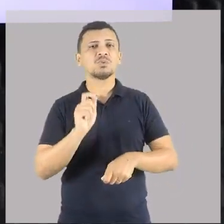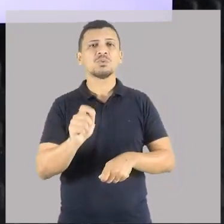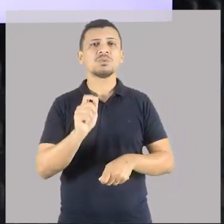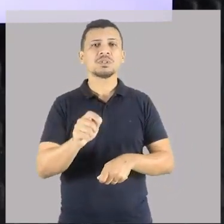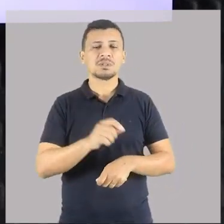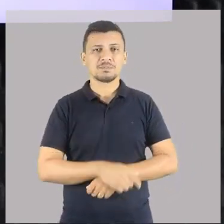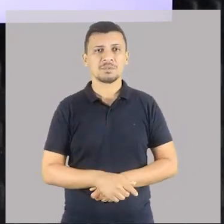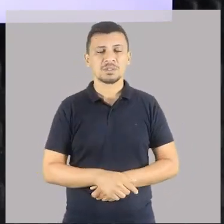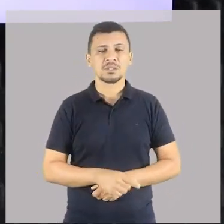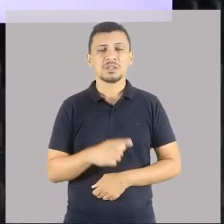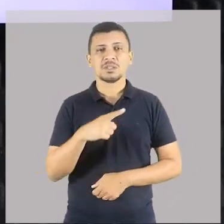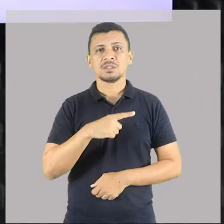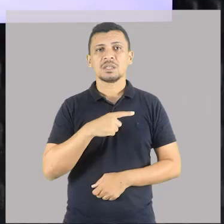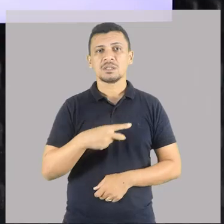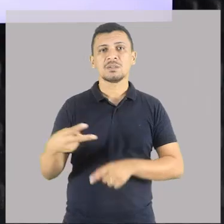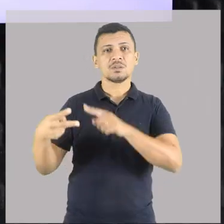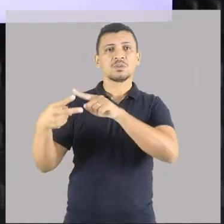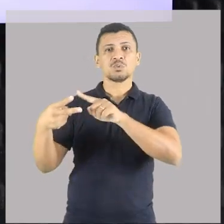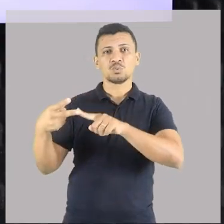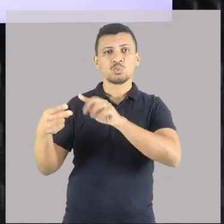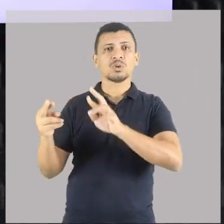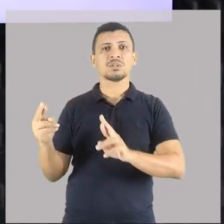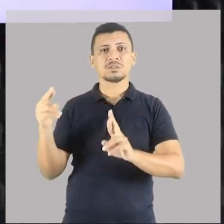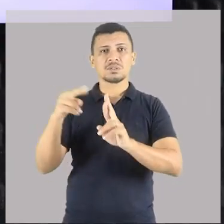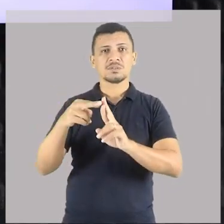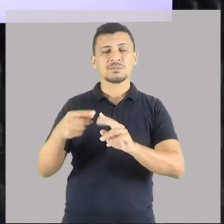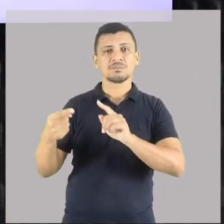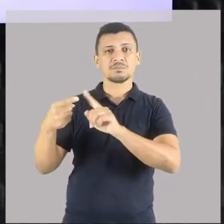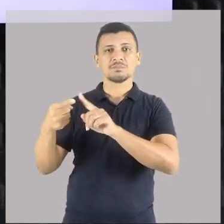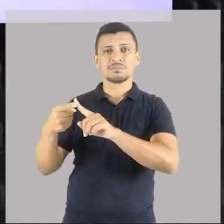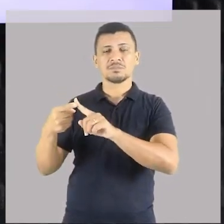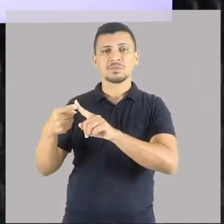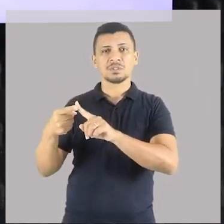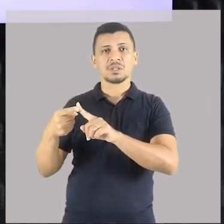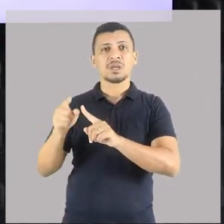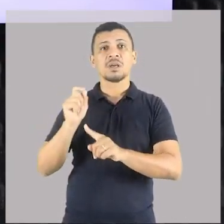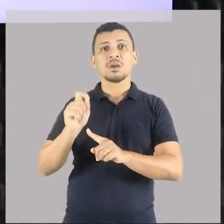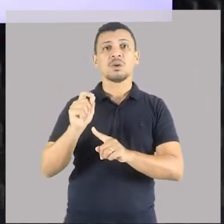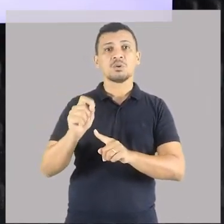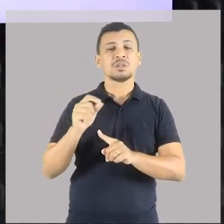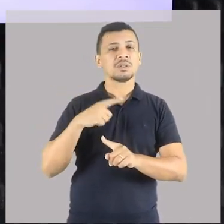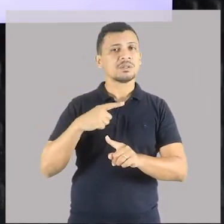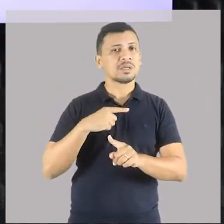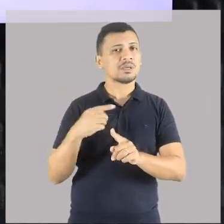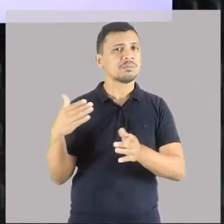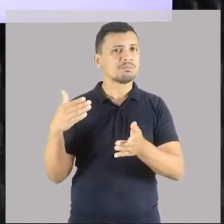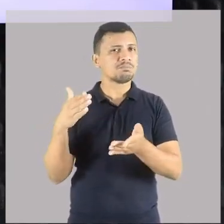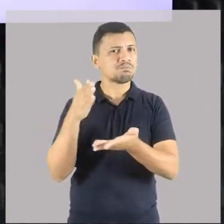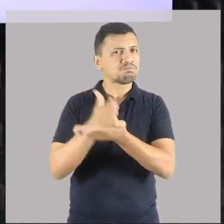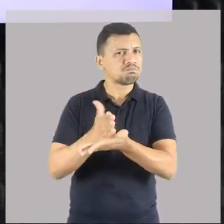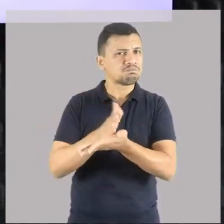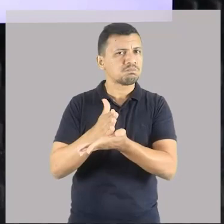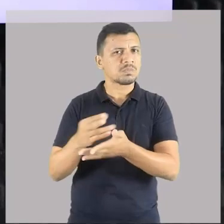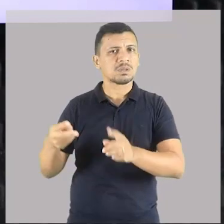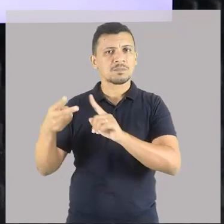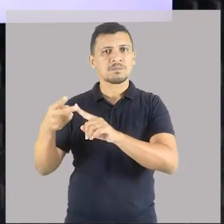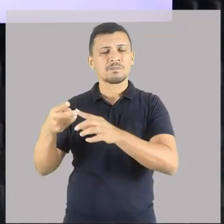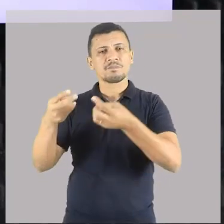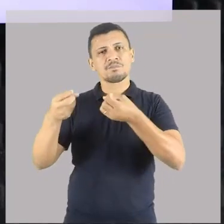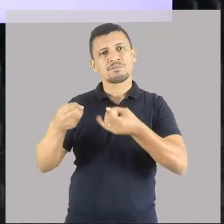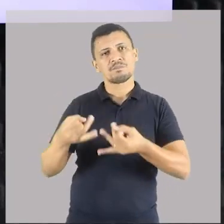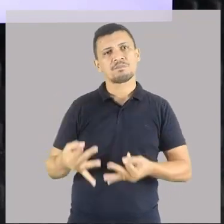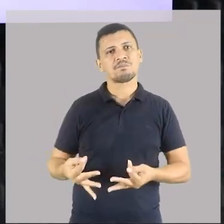adjetivas duas referências de classificação. Ou ela é uma adjetiva restritiva, ou ela é uma adjetiva